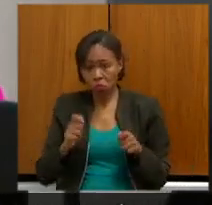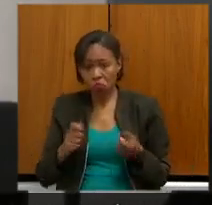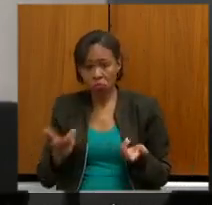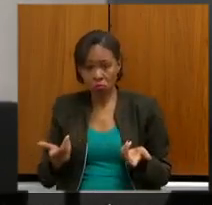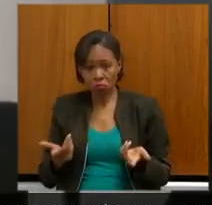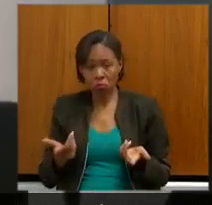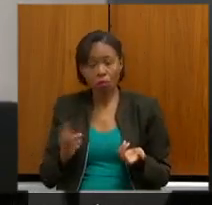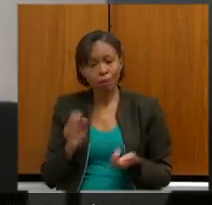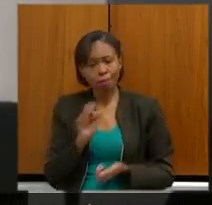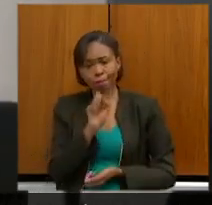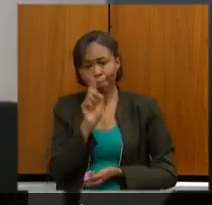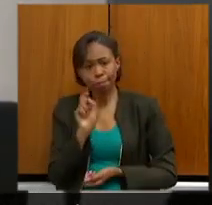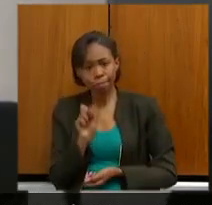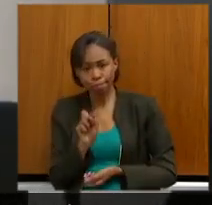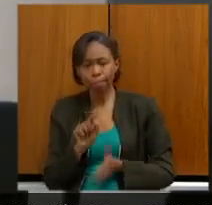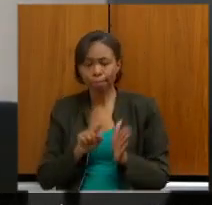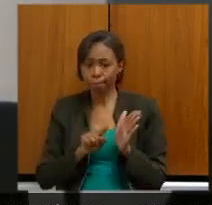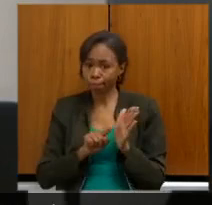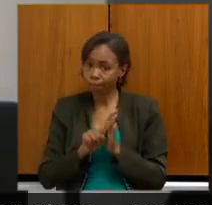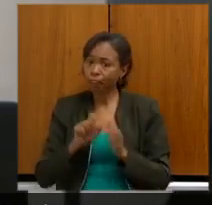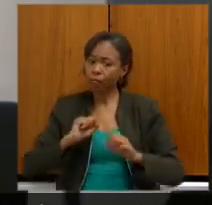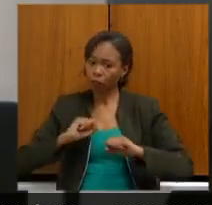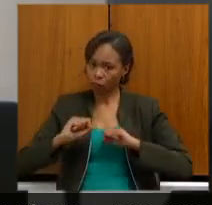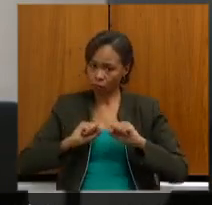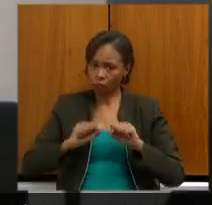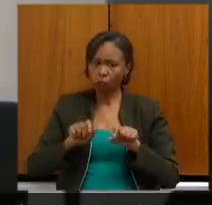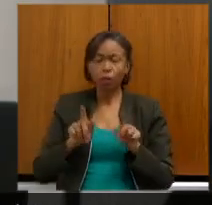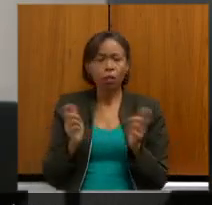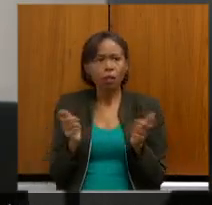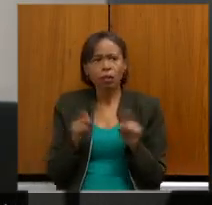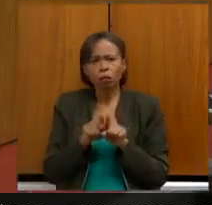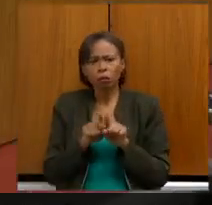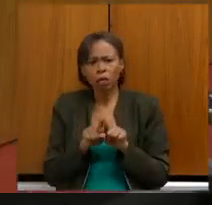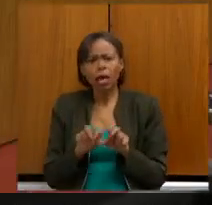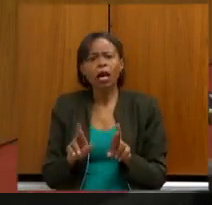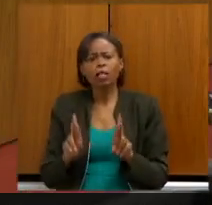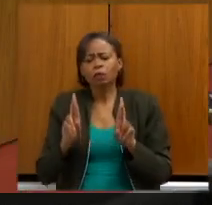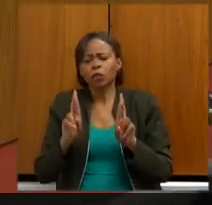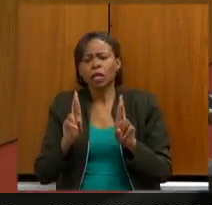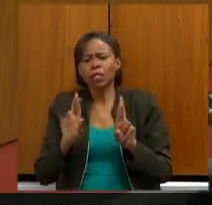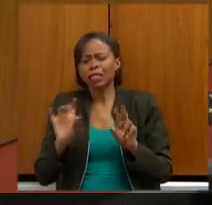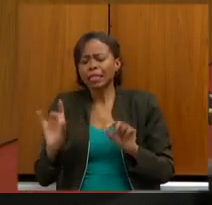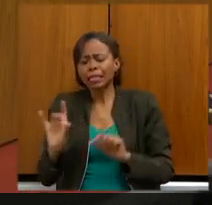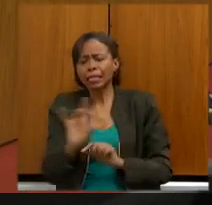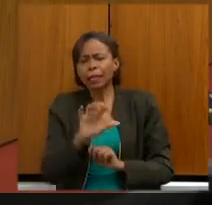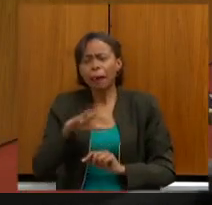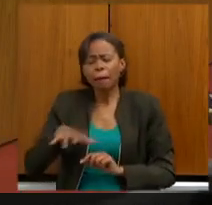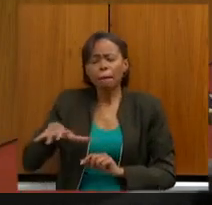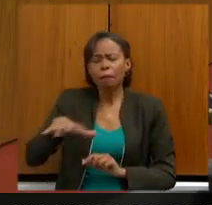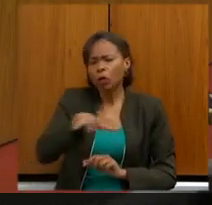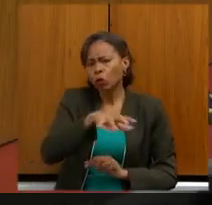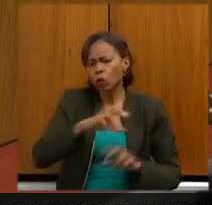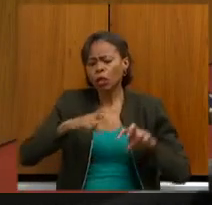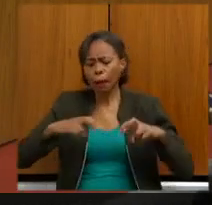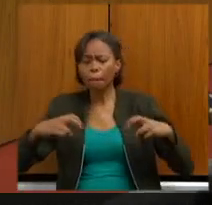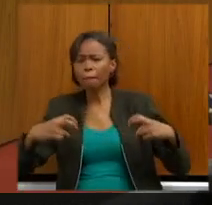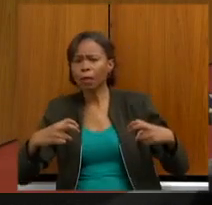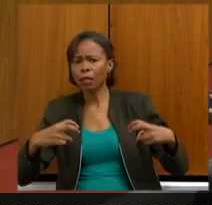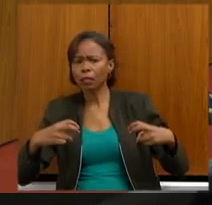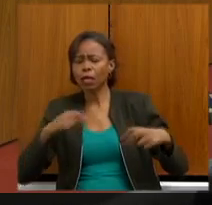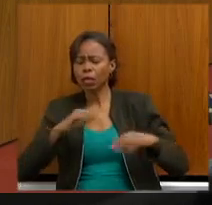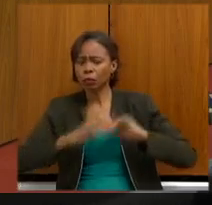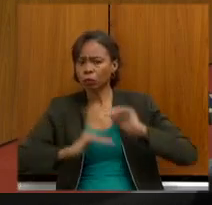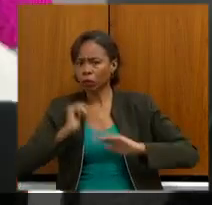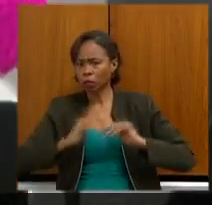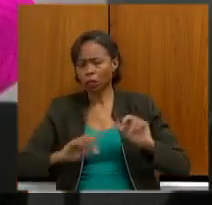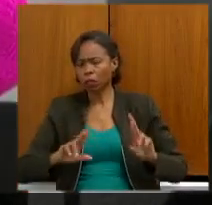São perguntas que a gente vai debater é possível ampliar a competência da mesa Quais são as competências quais os